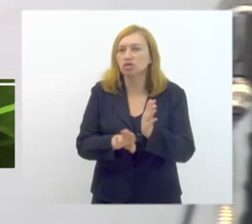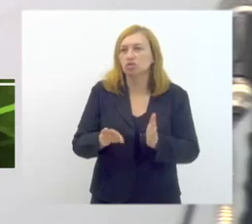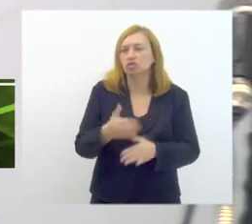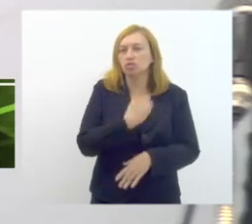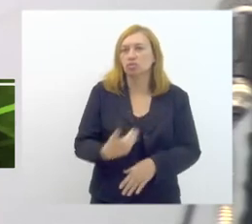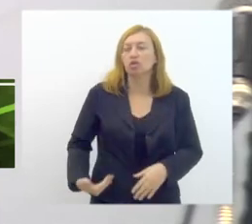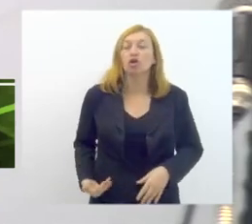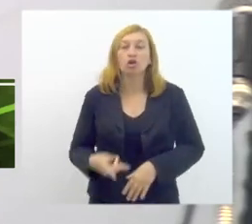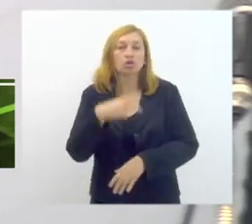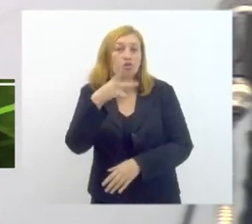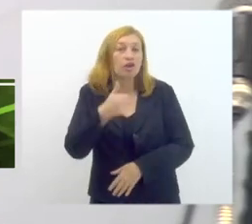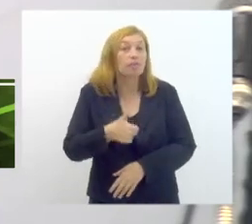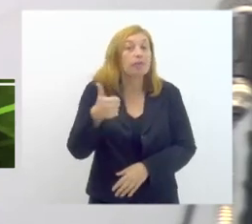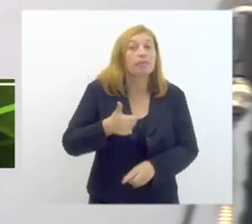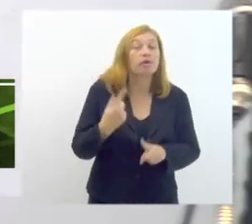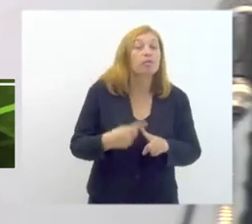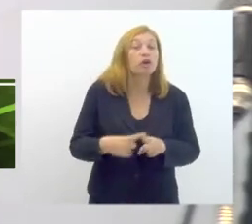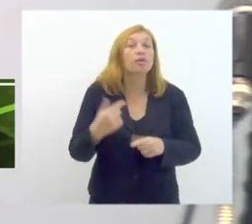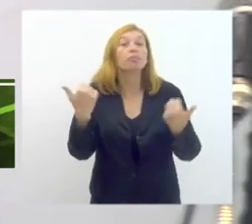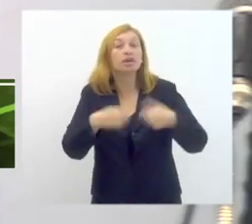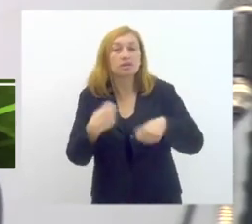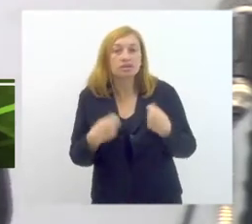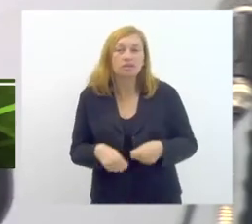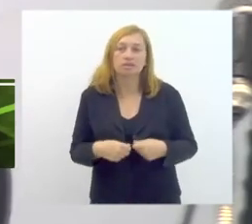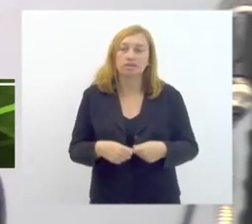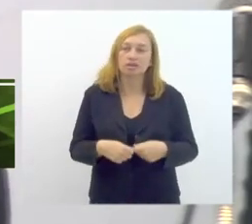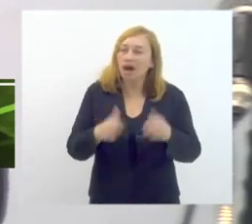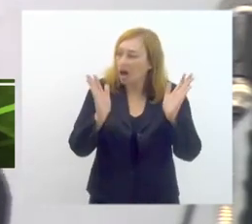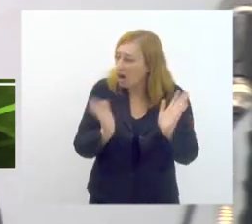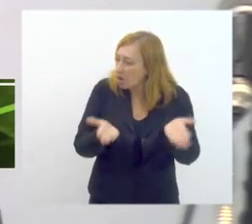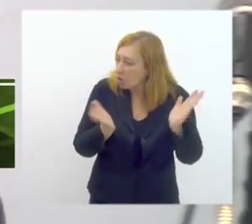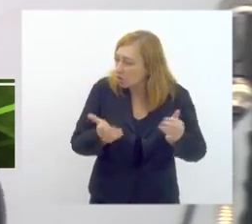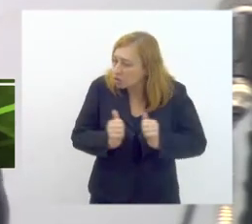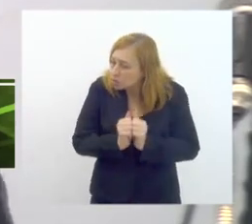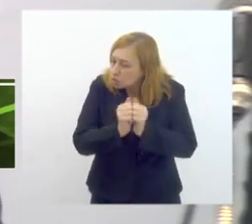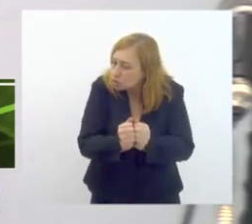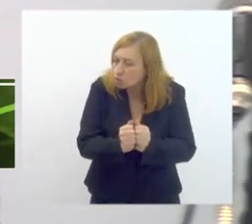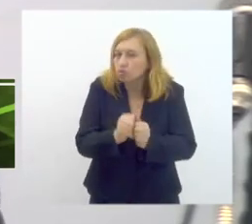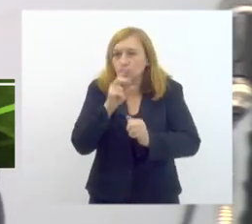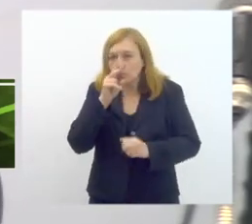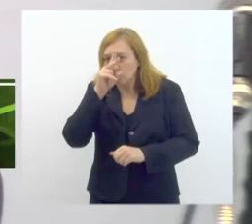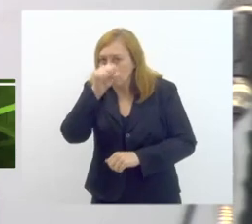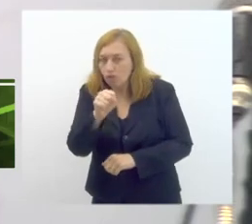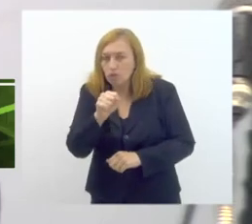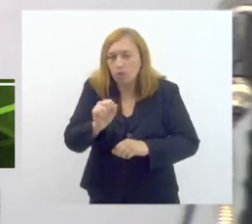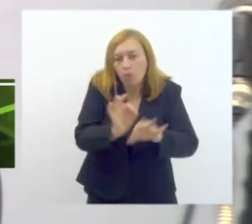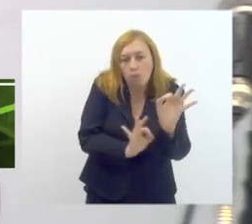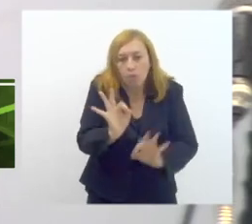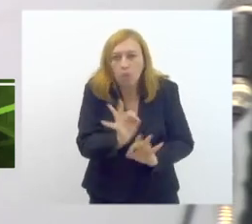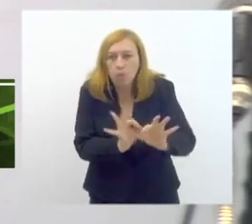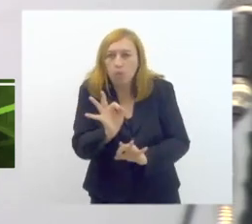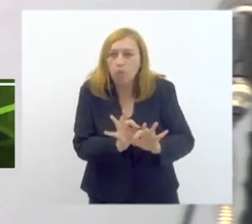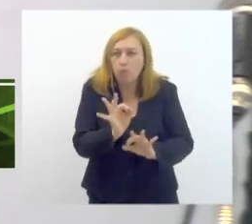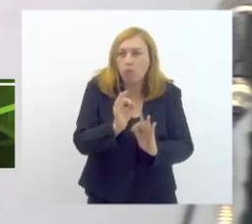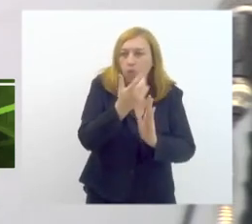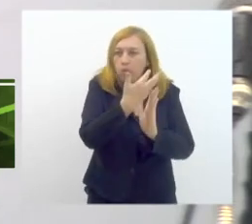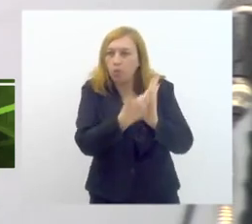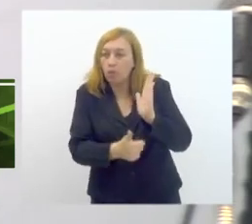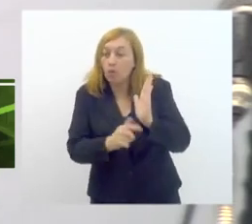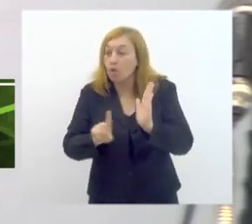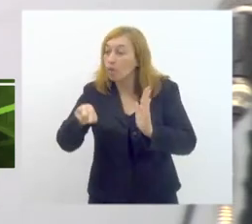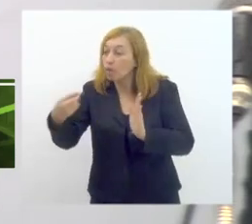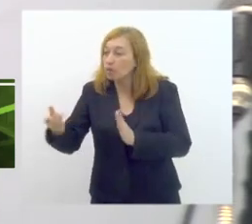estou falando isso primeiro porque a gente precisa, agora que estamos juntos e fortalecidos, organizar uma agenda para o próximo